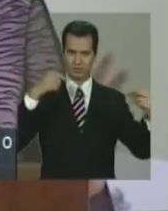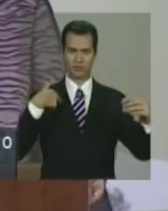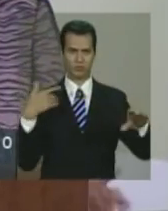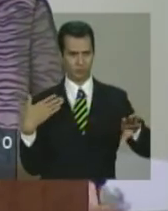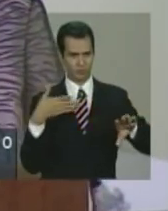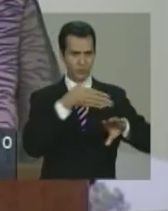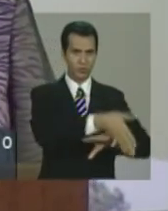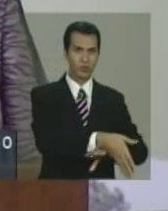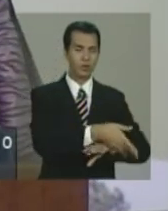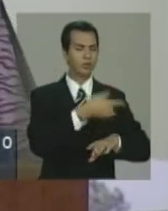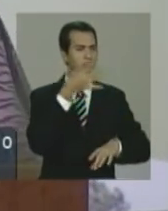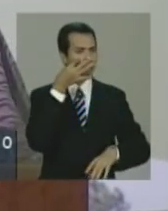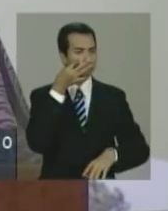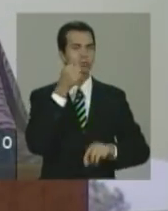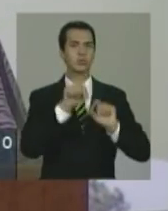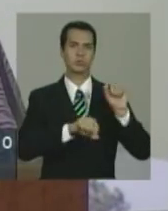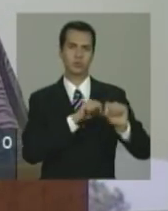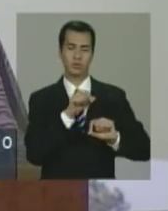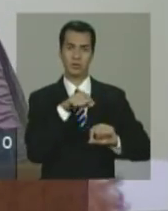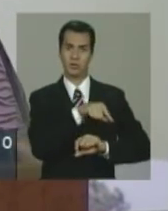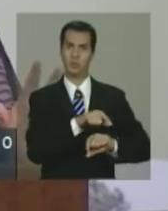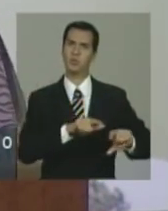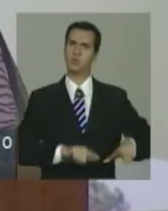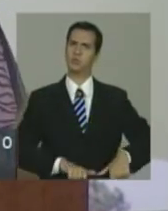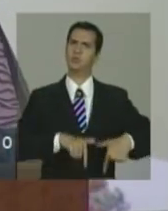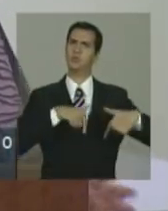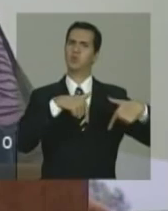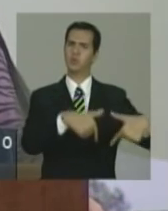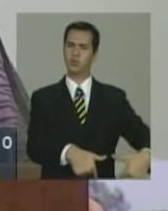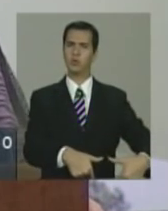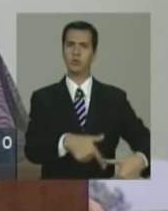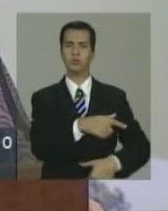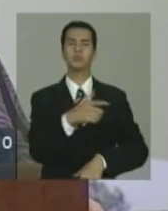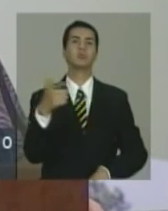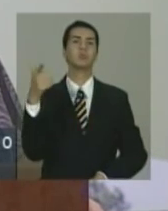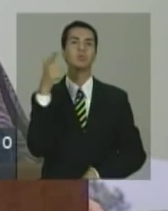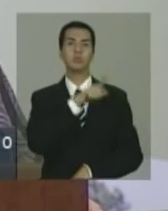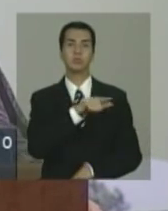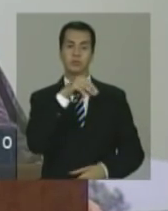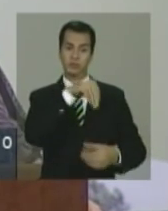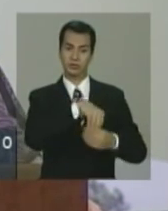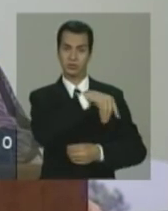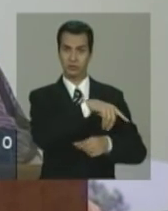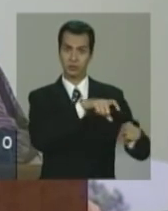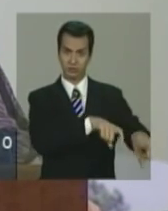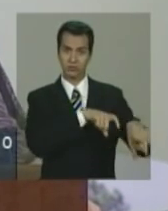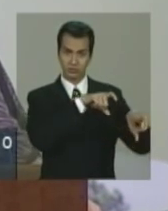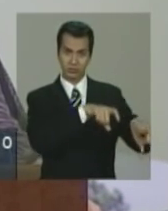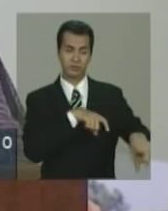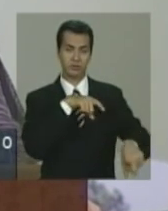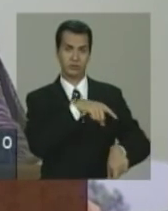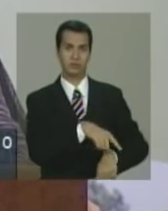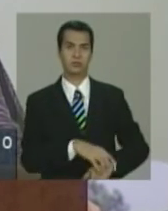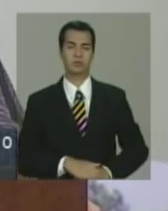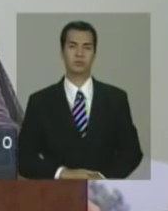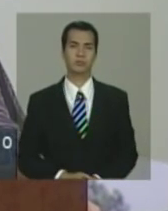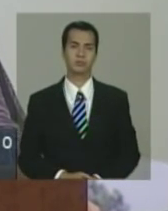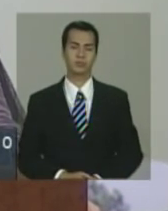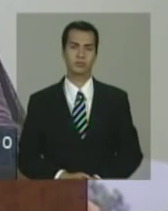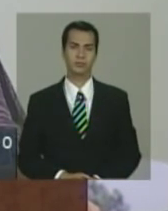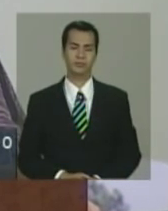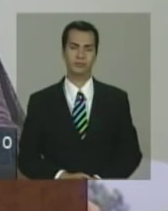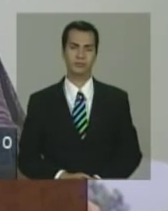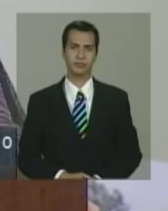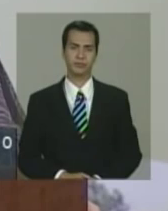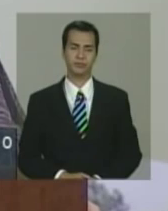através de muito esforço, eles tinham conseguido colocar nessa pequena propriedade familiar